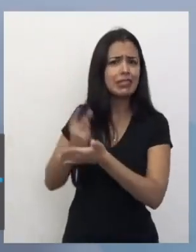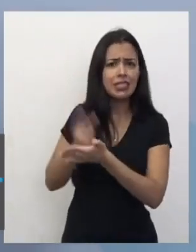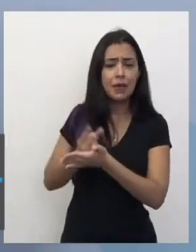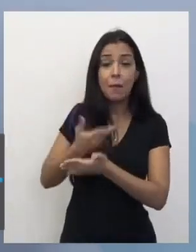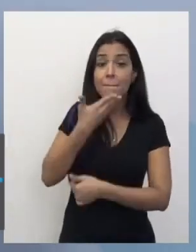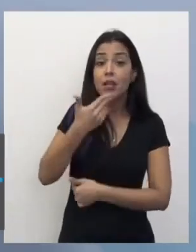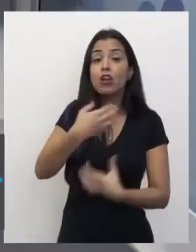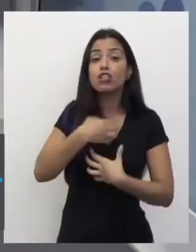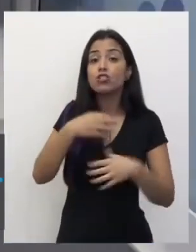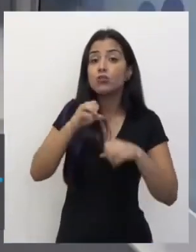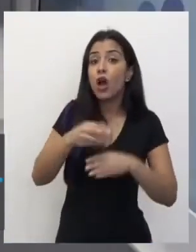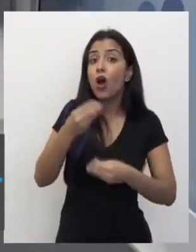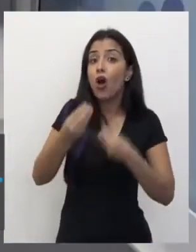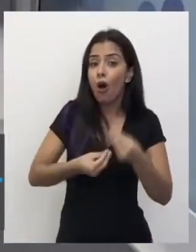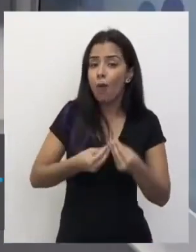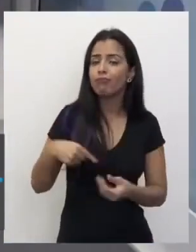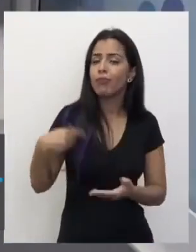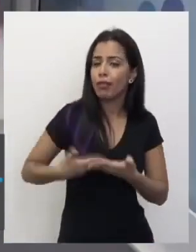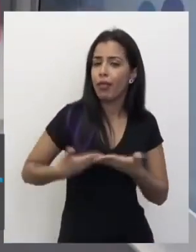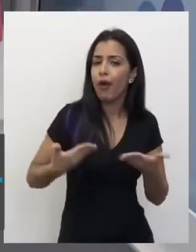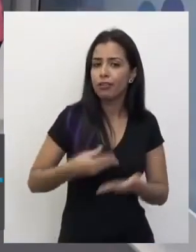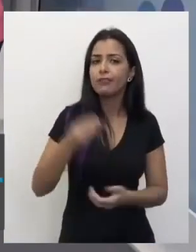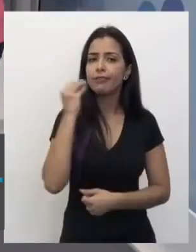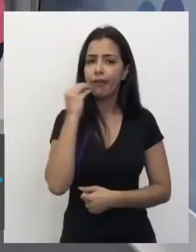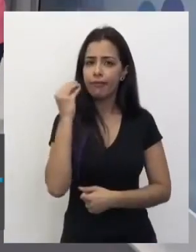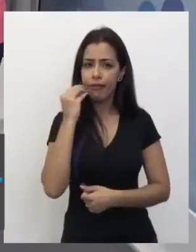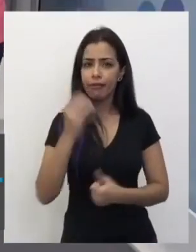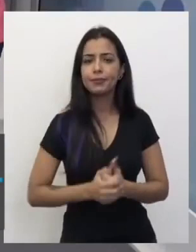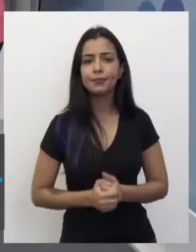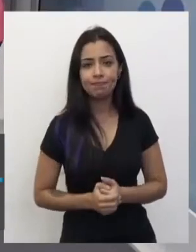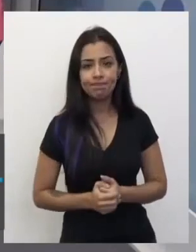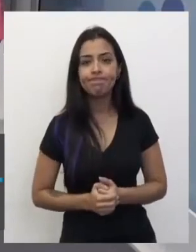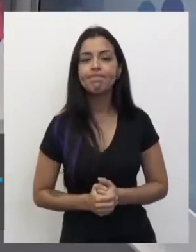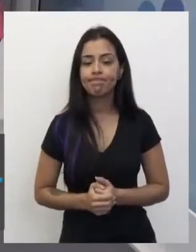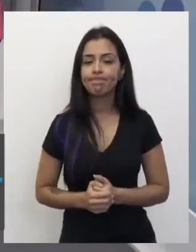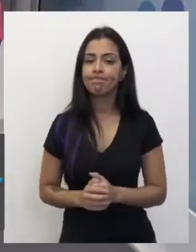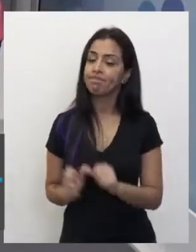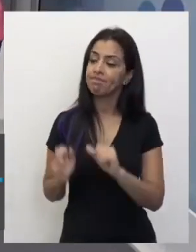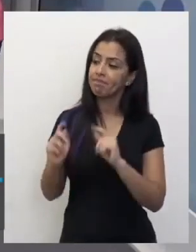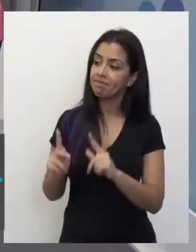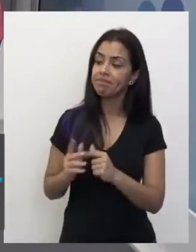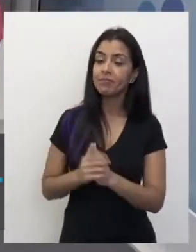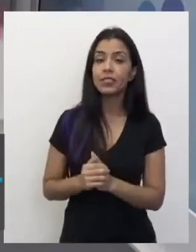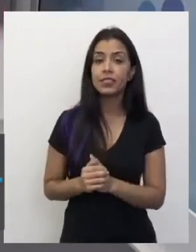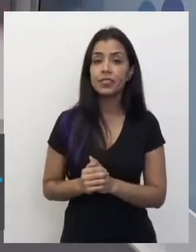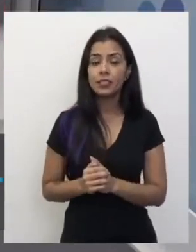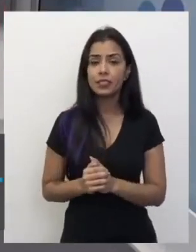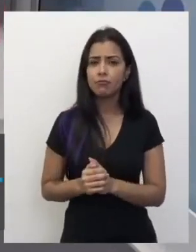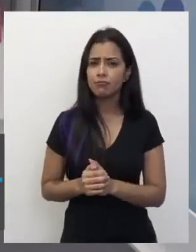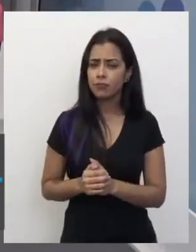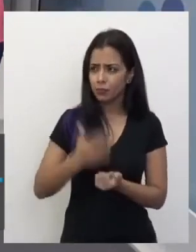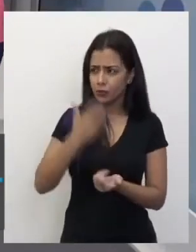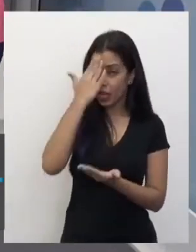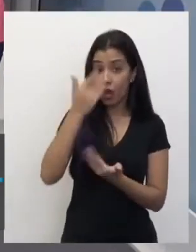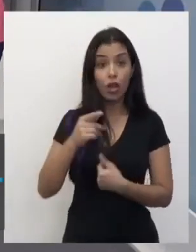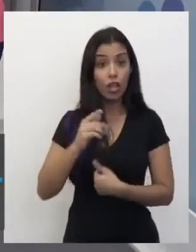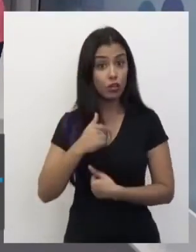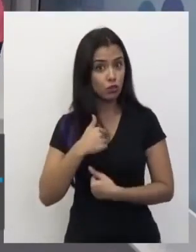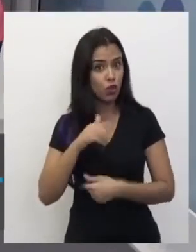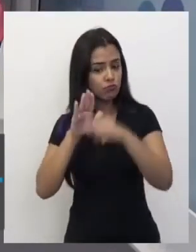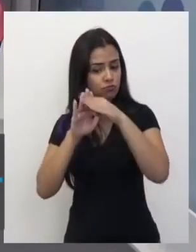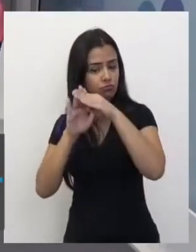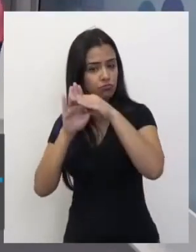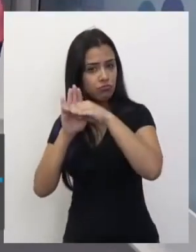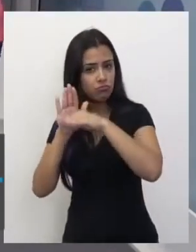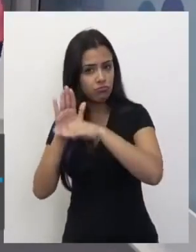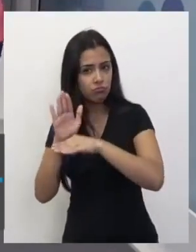tentando. Ok, professor. Professor, você acredita, aqui eu estou seguindo um roteiro, gente, estou fazendo